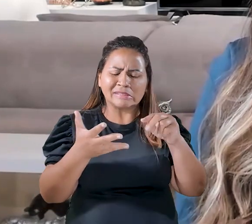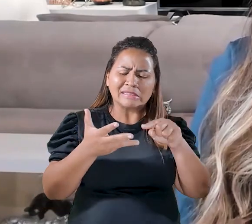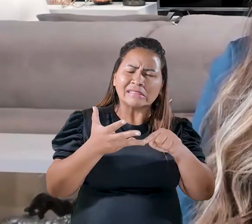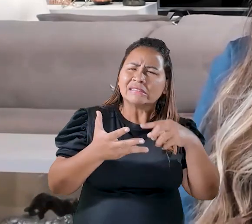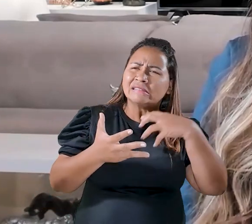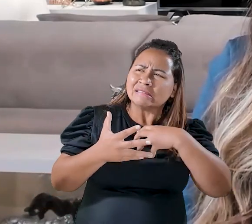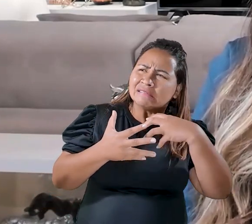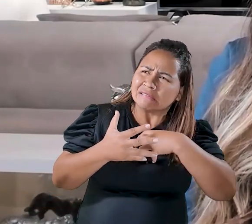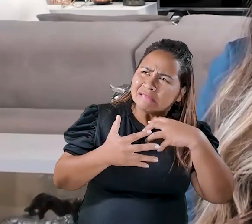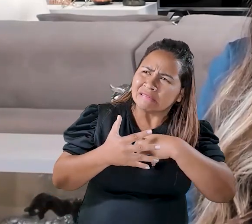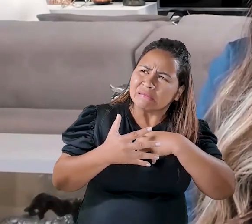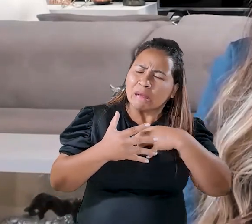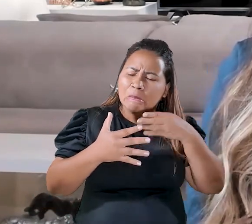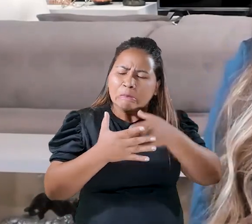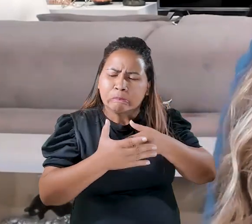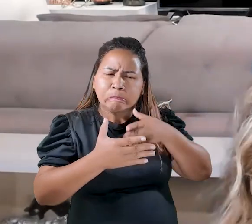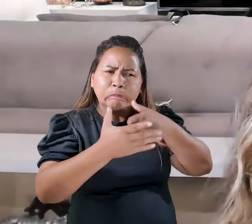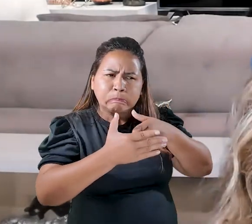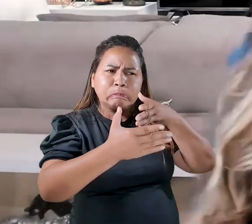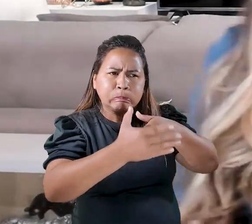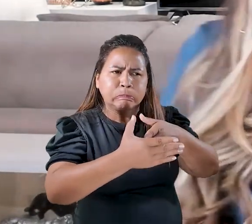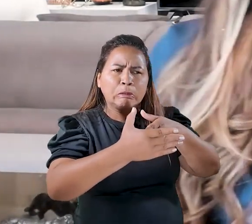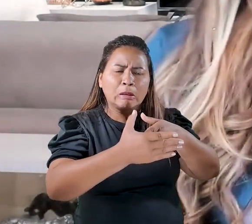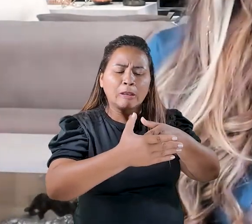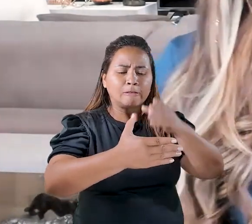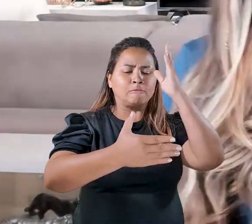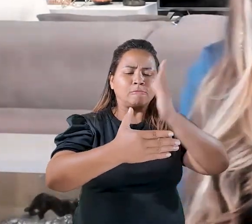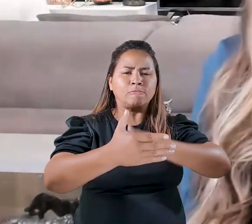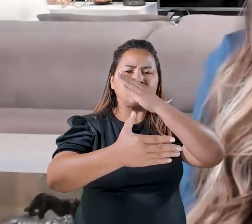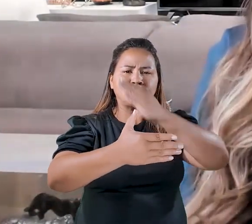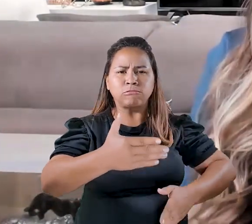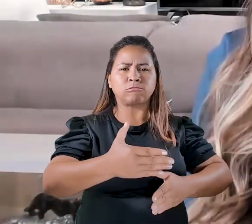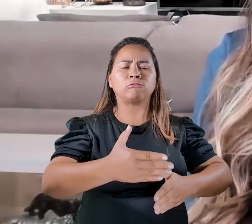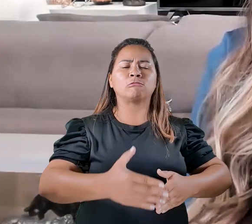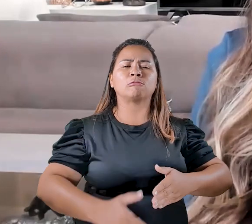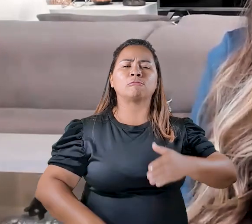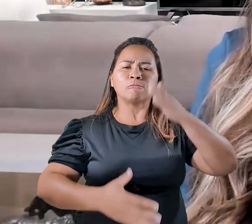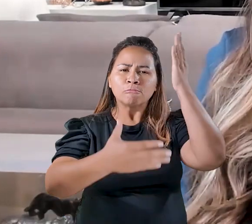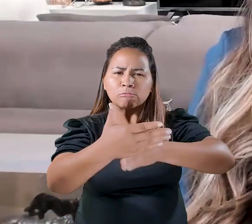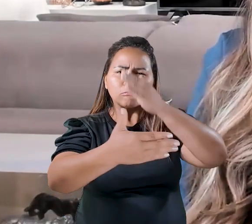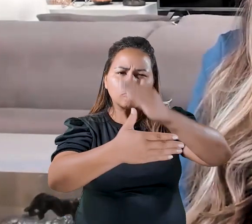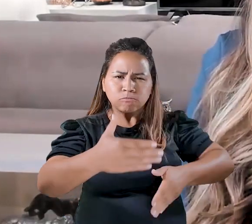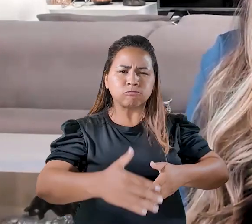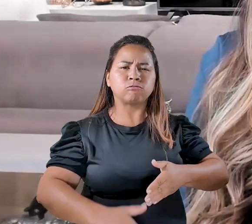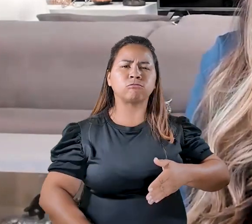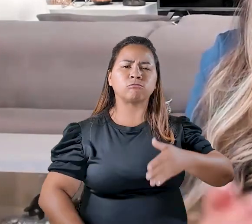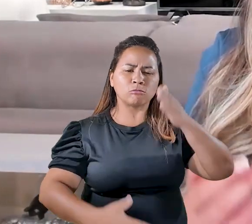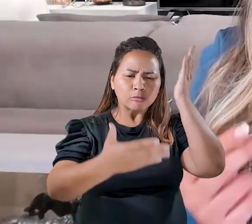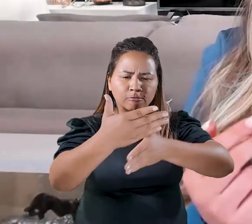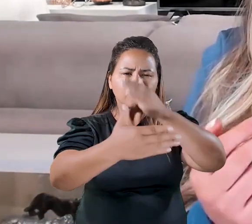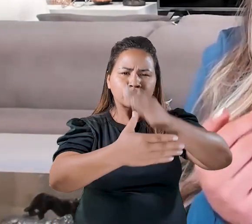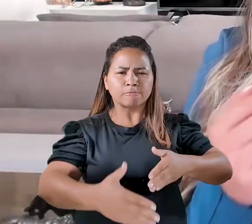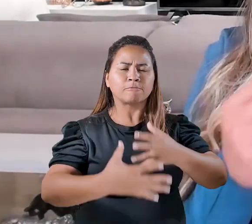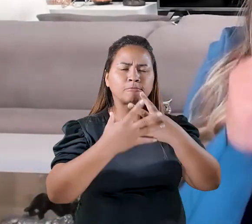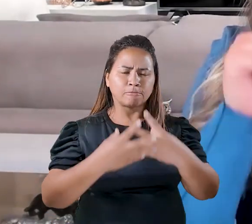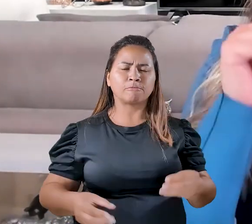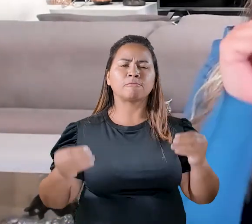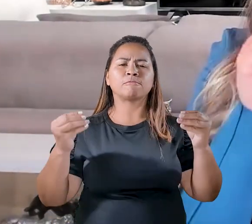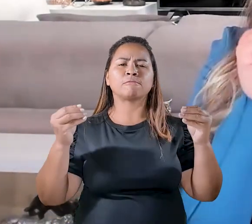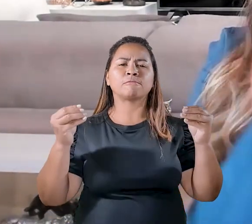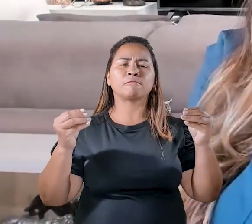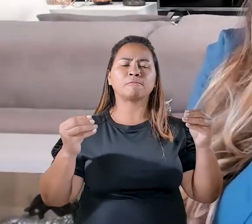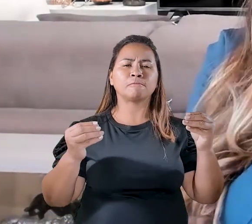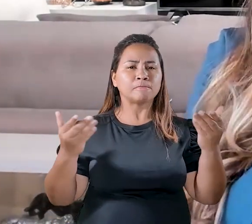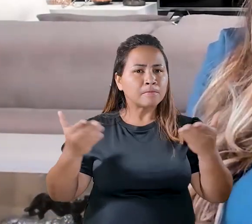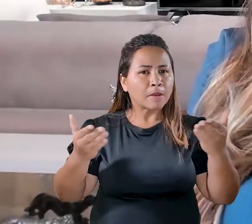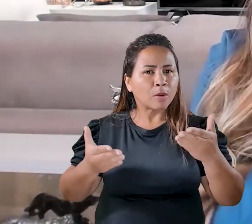que me impede de realizar o meu sonho está cancelado, cancelado, cancelado. E agora eu quero com que